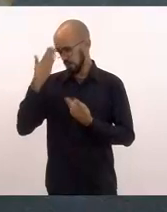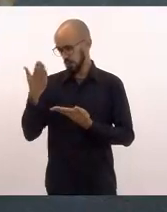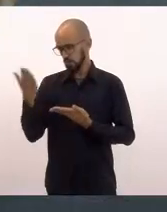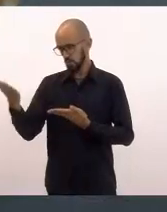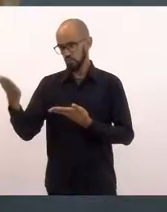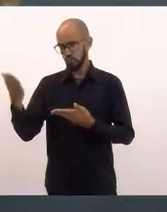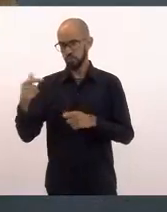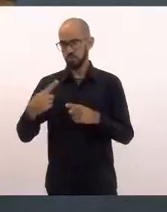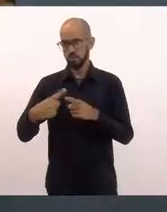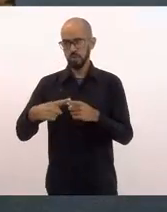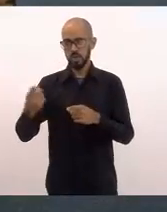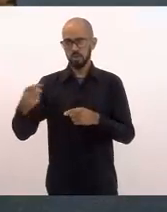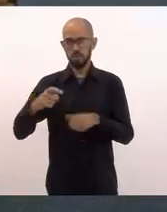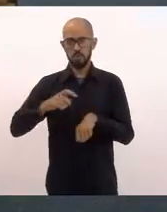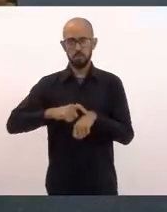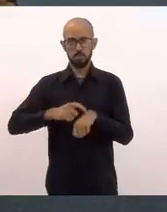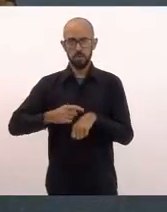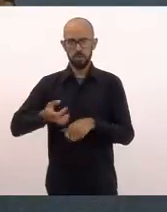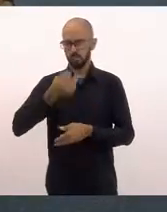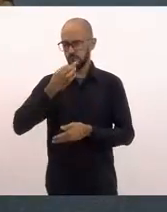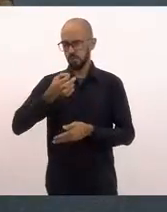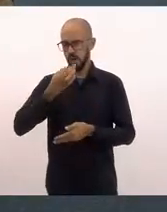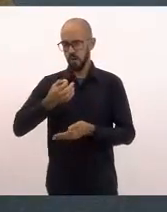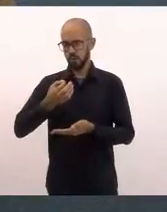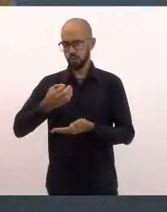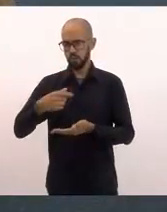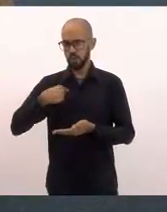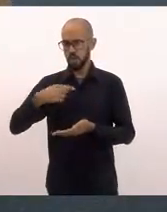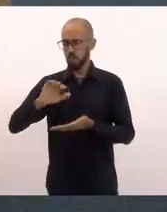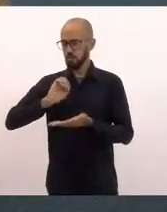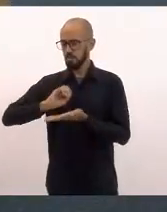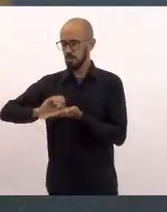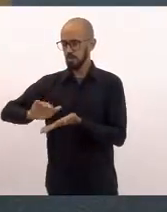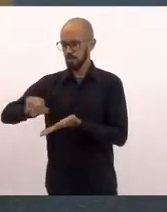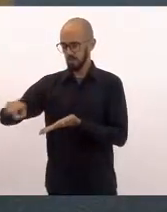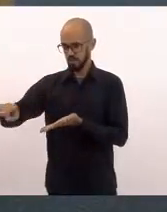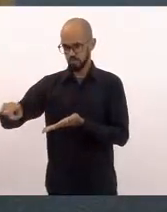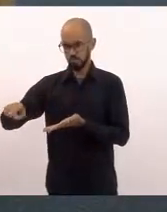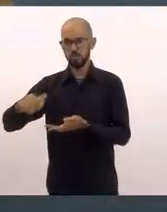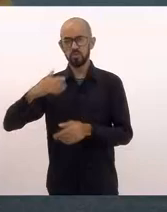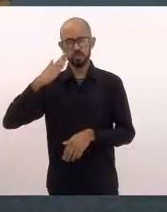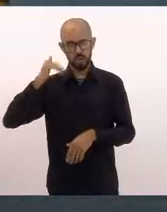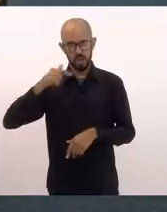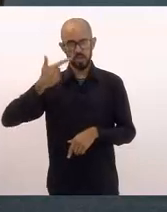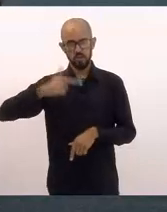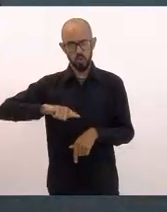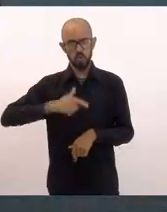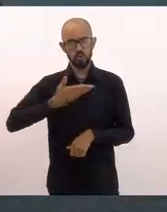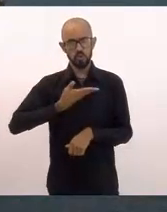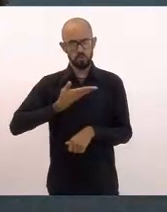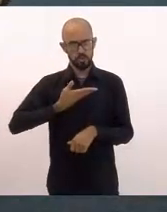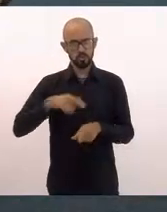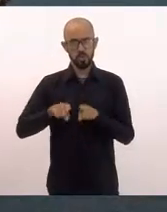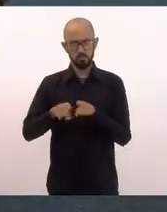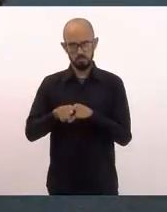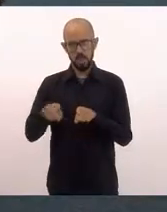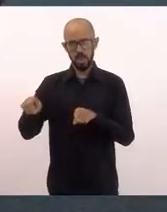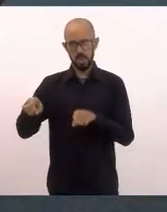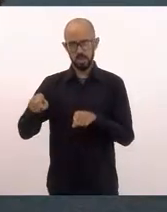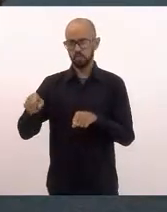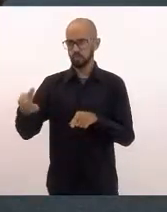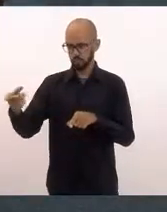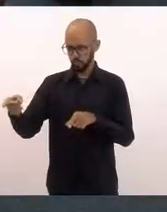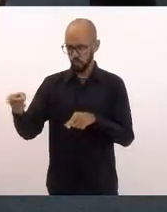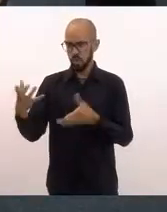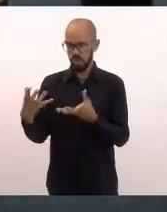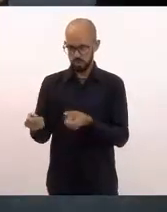recebi o áudio, eu entrei em contato com o senhor, pedimos, sei que teve outros colegas também, e o senhor prontamente atendeu. Mas